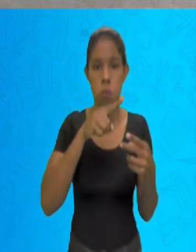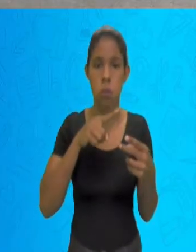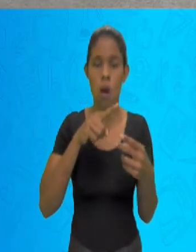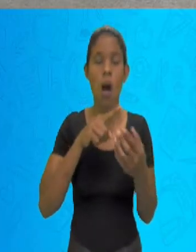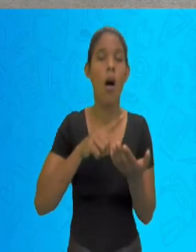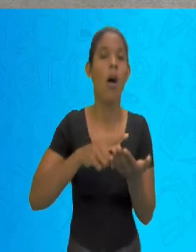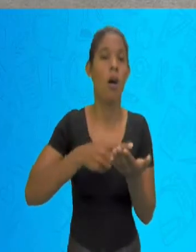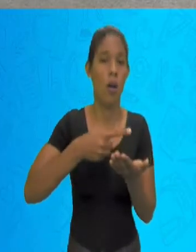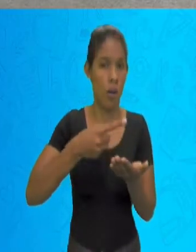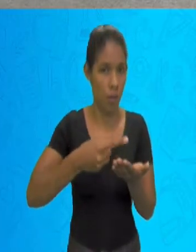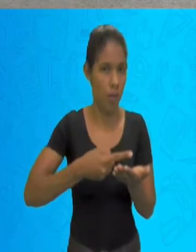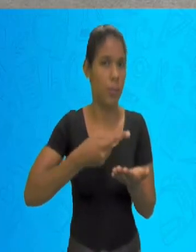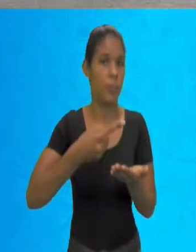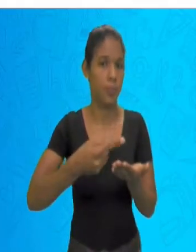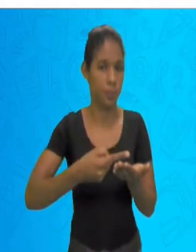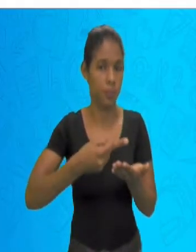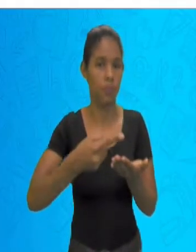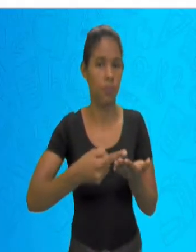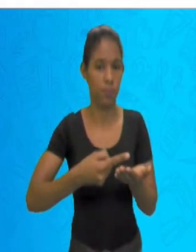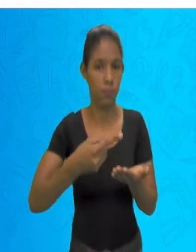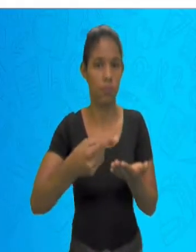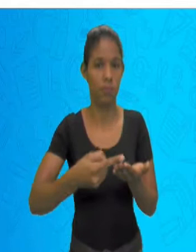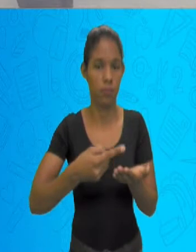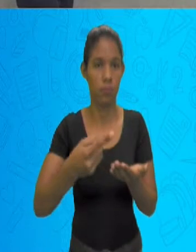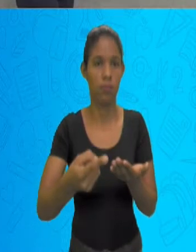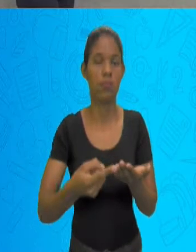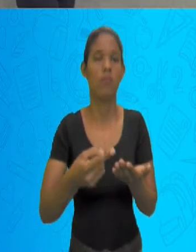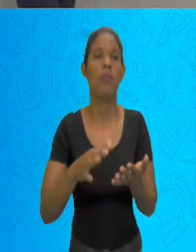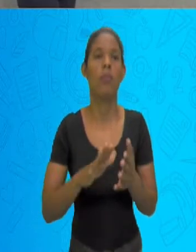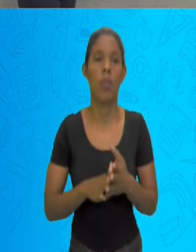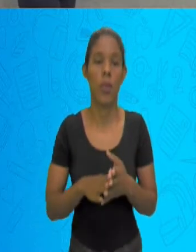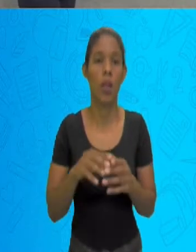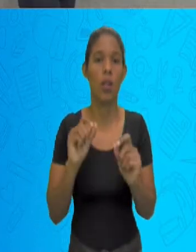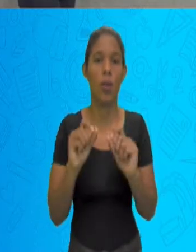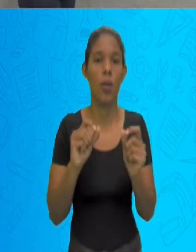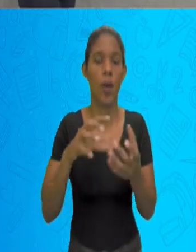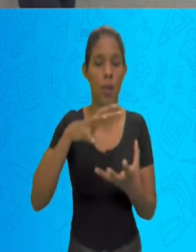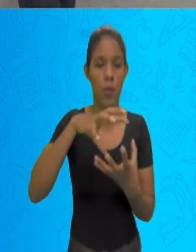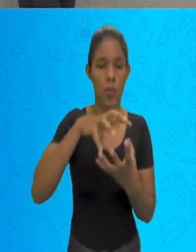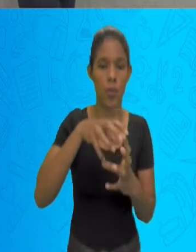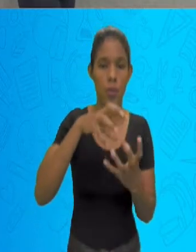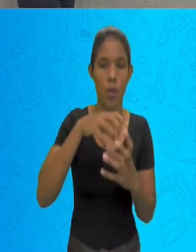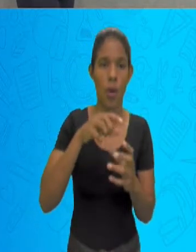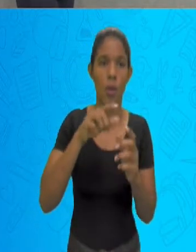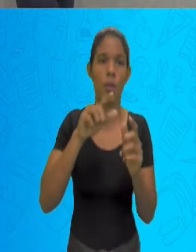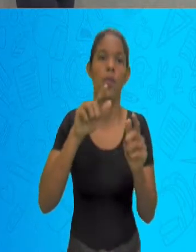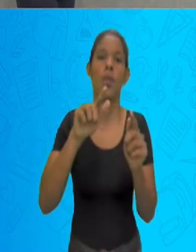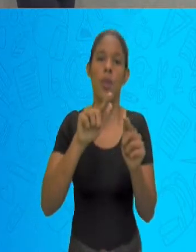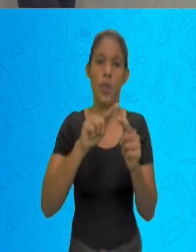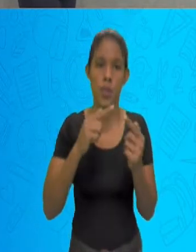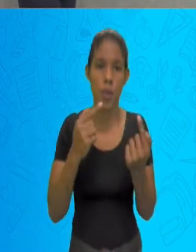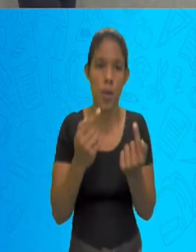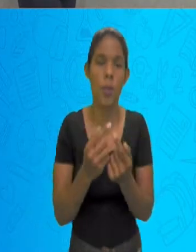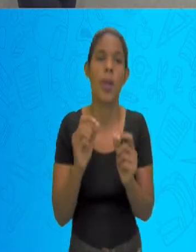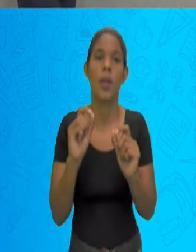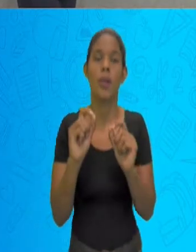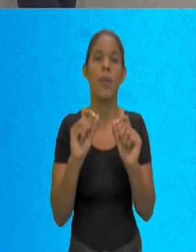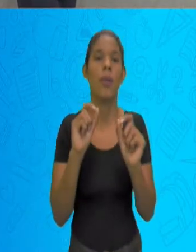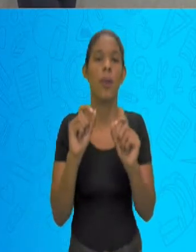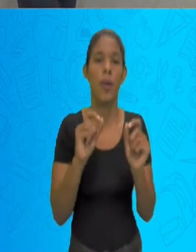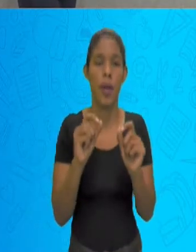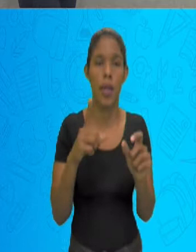superfície, ele acaba rolando. Eles são sólidos geométricos que possuem unicamente